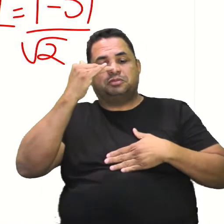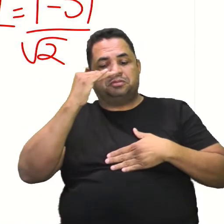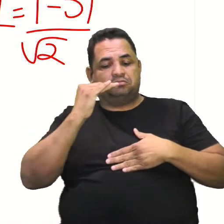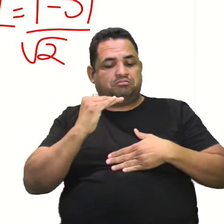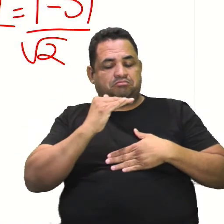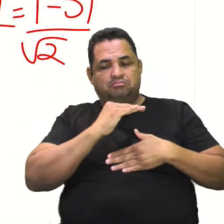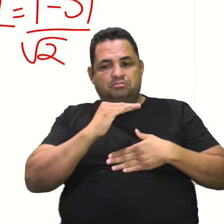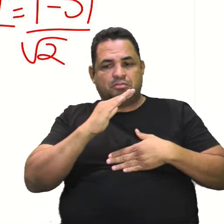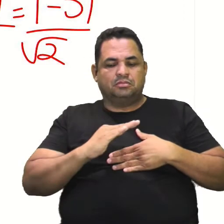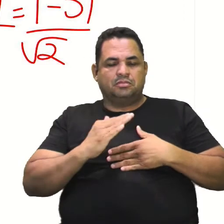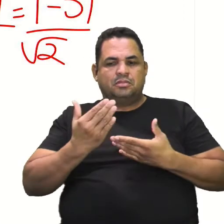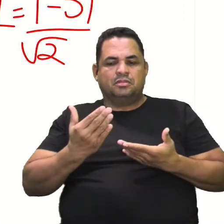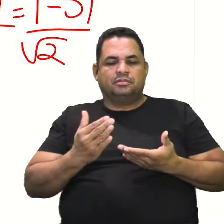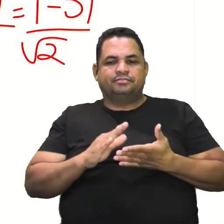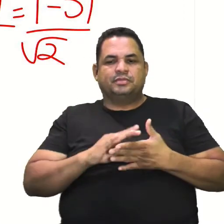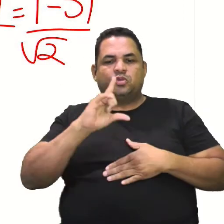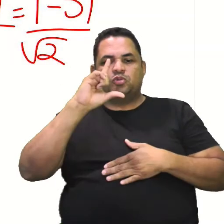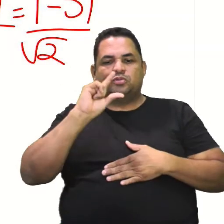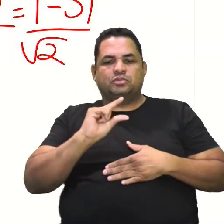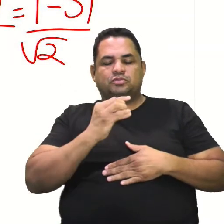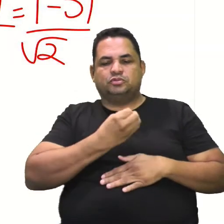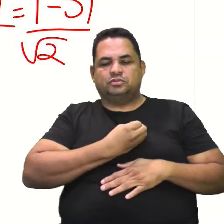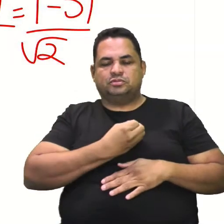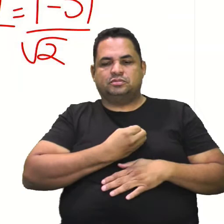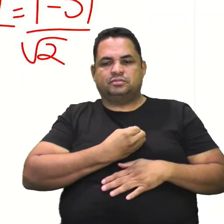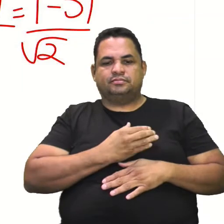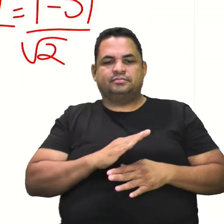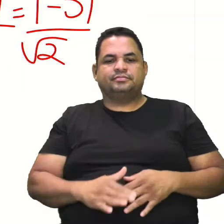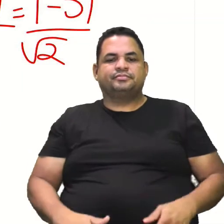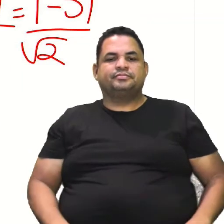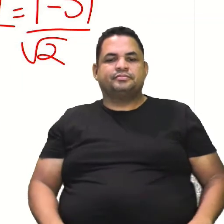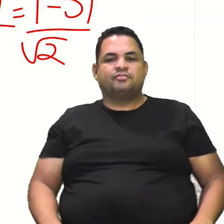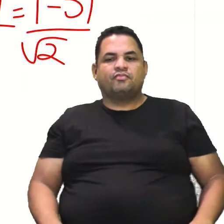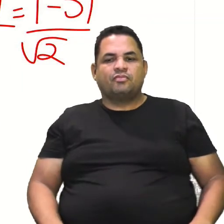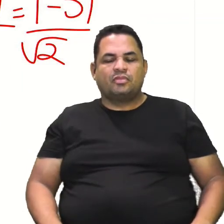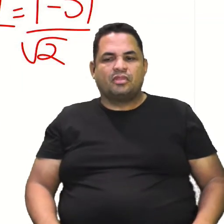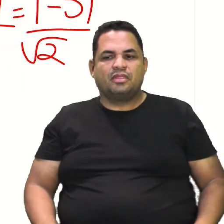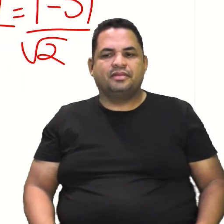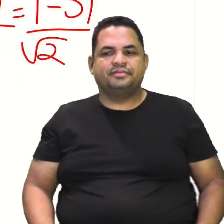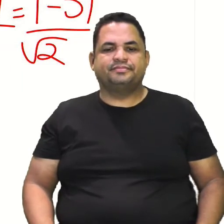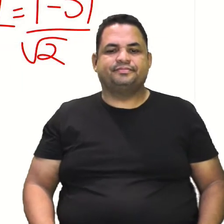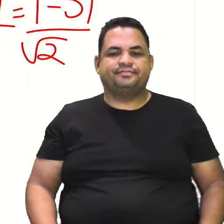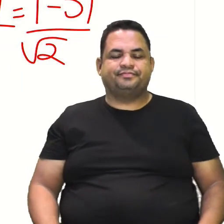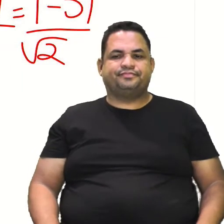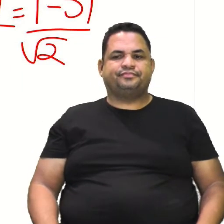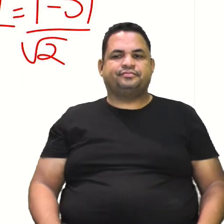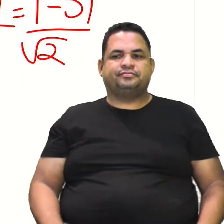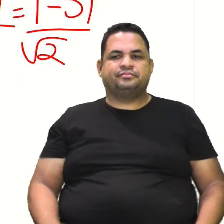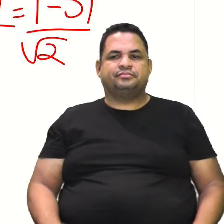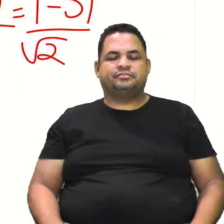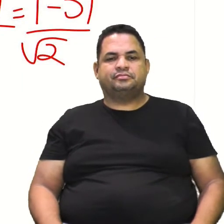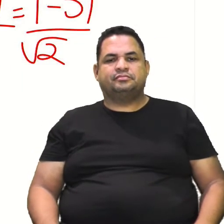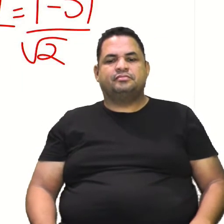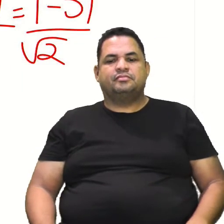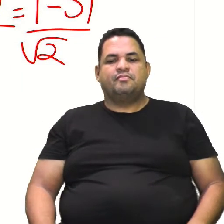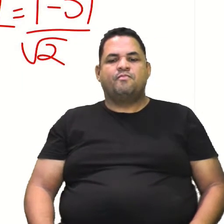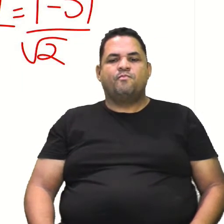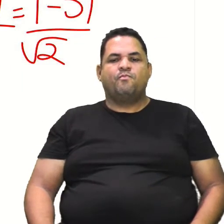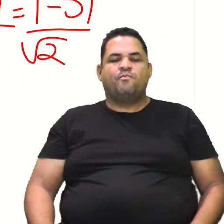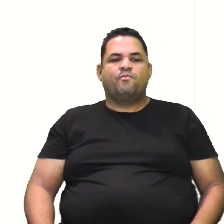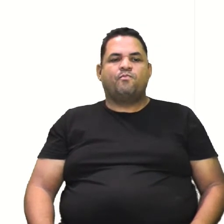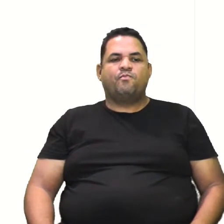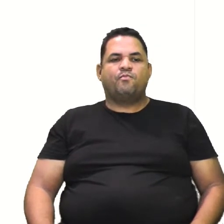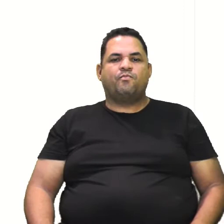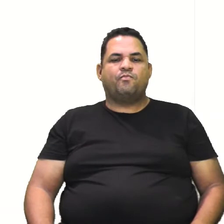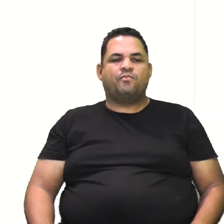menor ou igual. Aqui nós achamos um valor menor. E está pertinho, tá quase tangente.